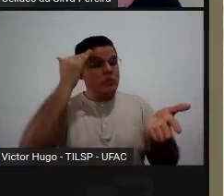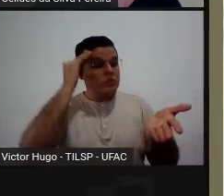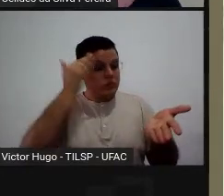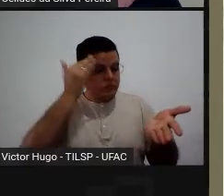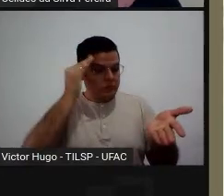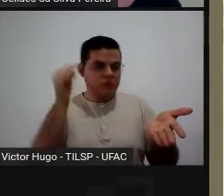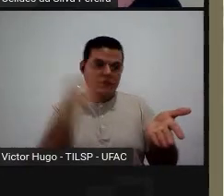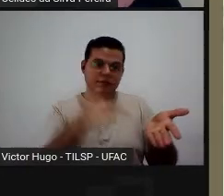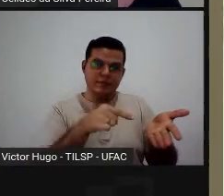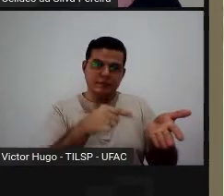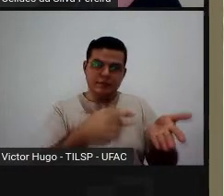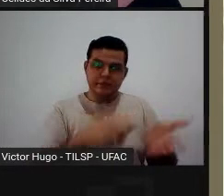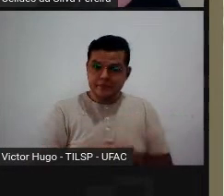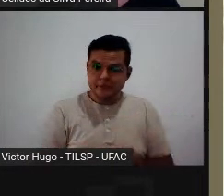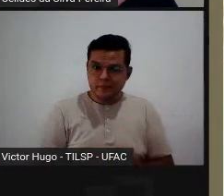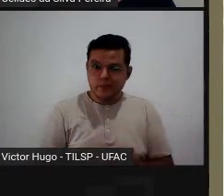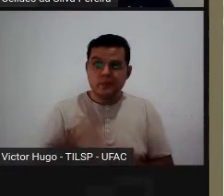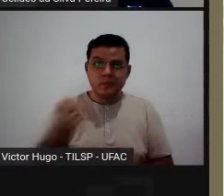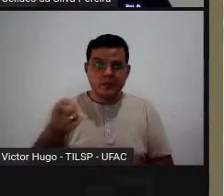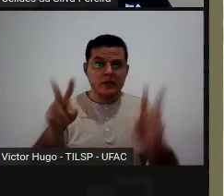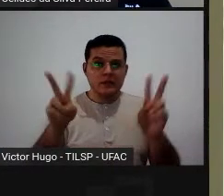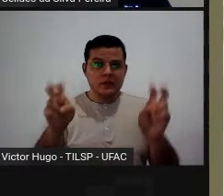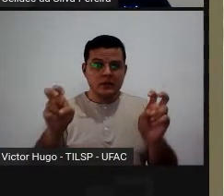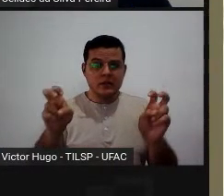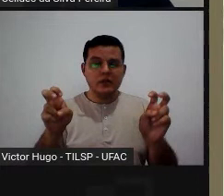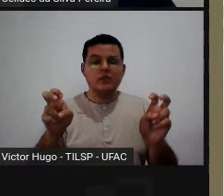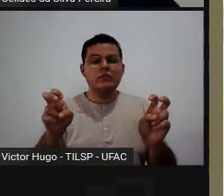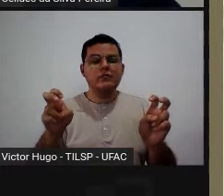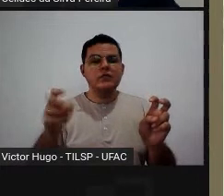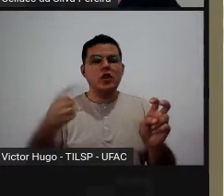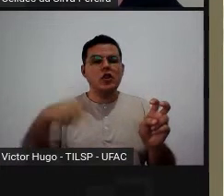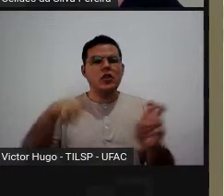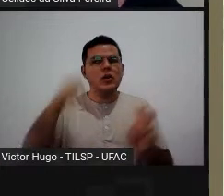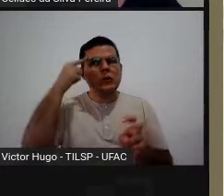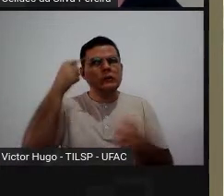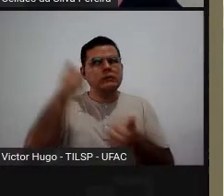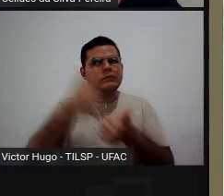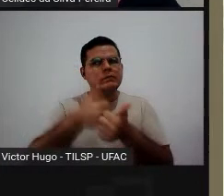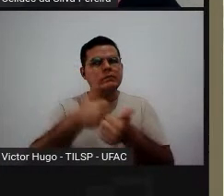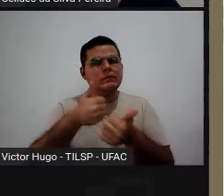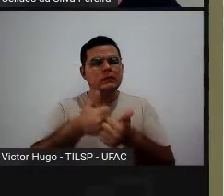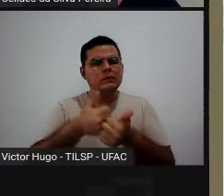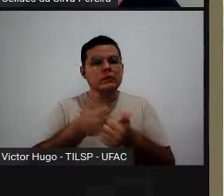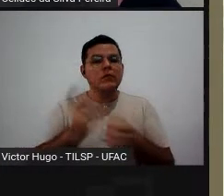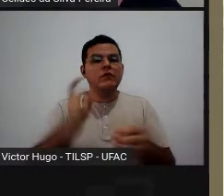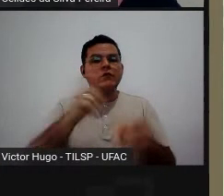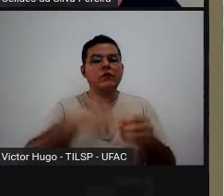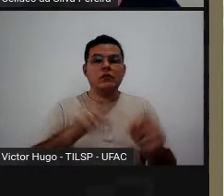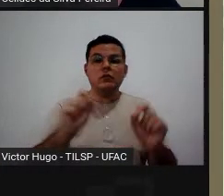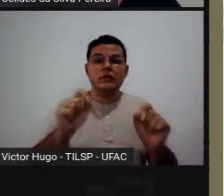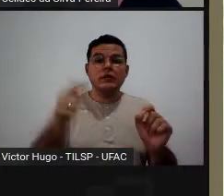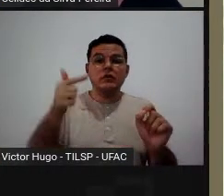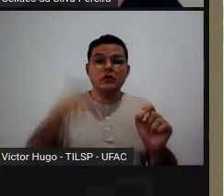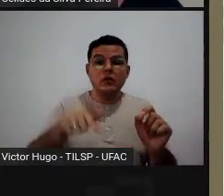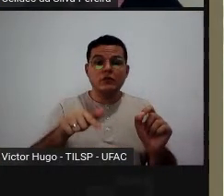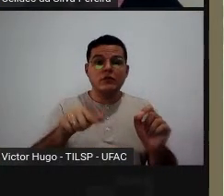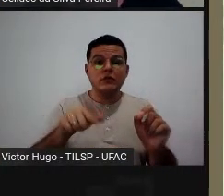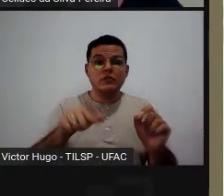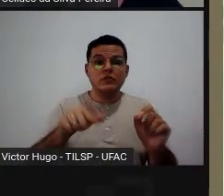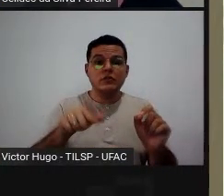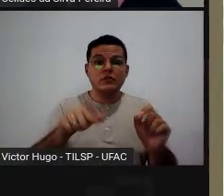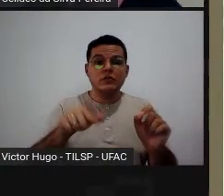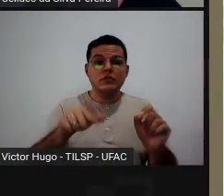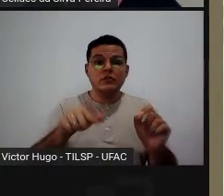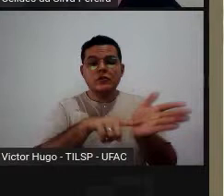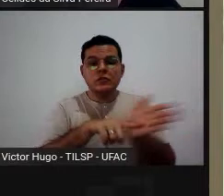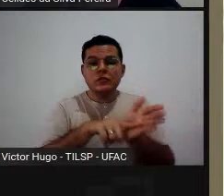citação, eu volto aqui e chamo a atenção de vocês mais uma vez para os estudos das décadas de 70 e